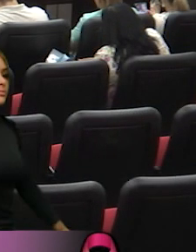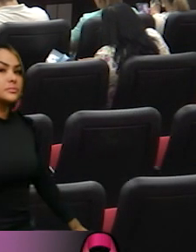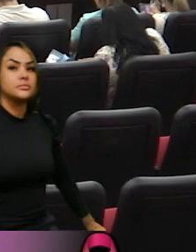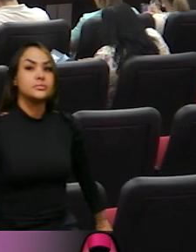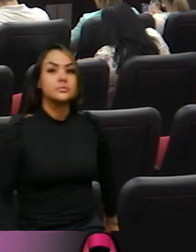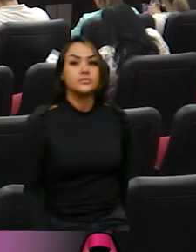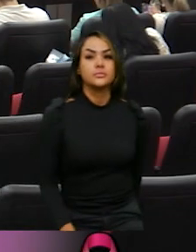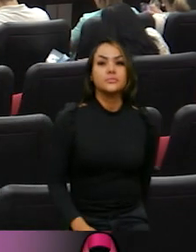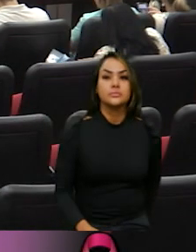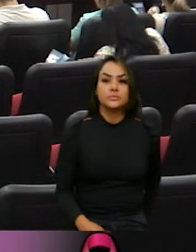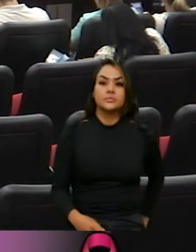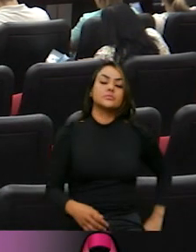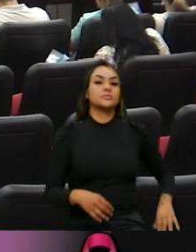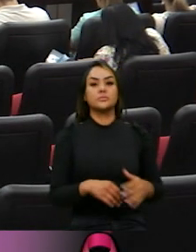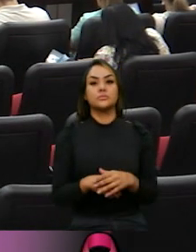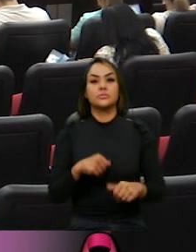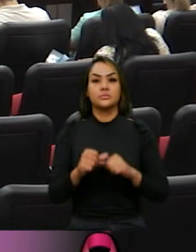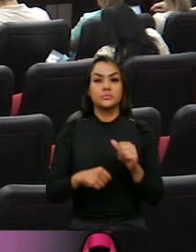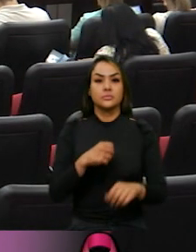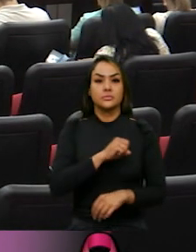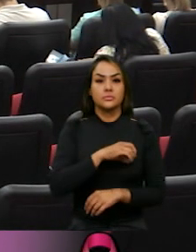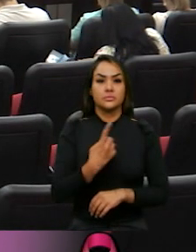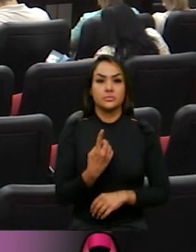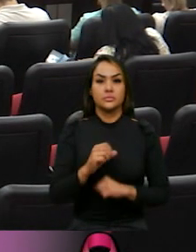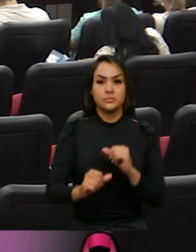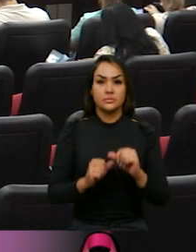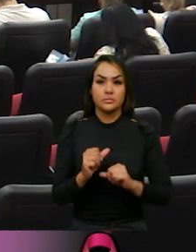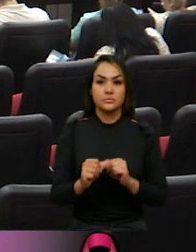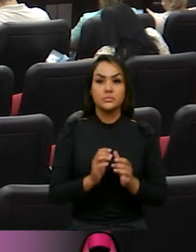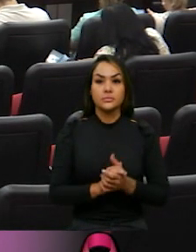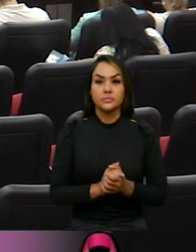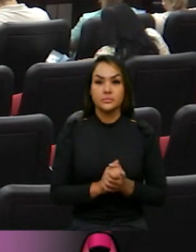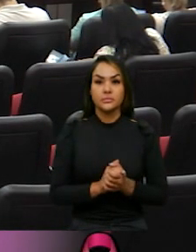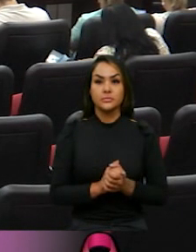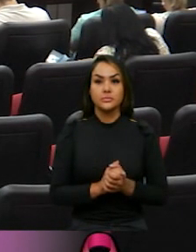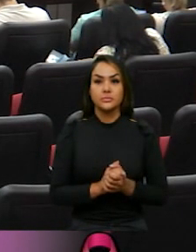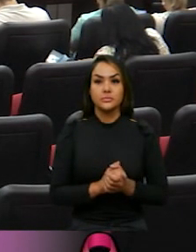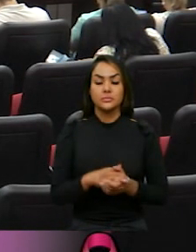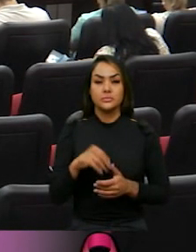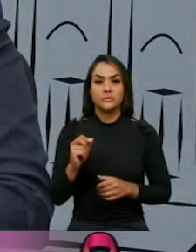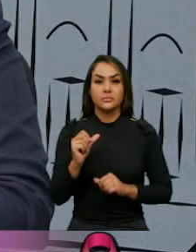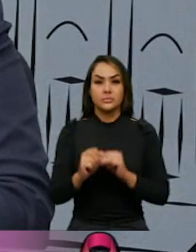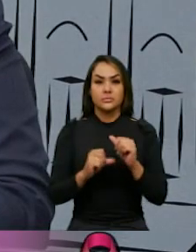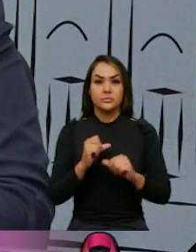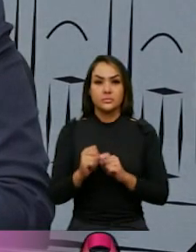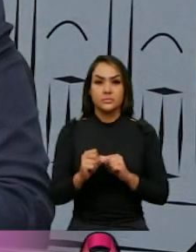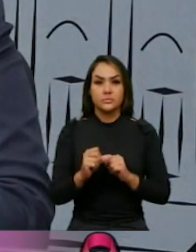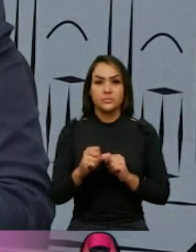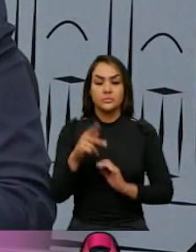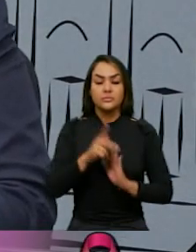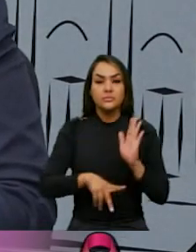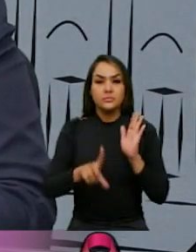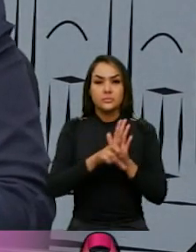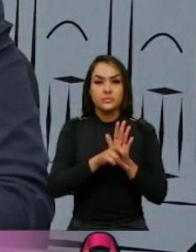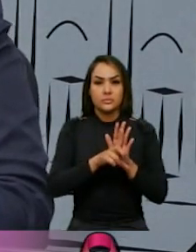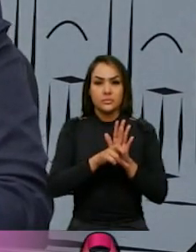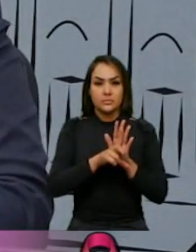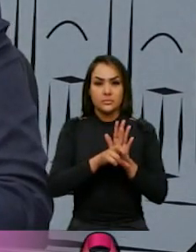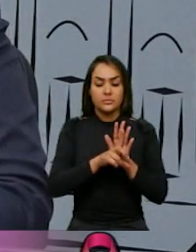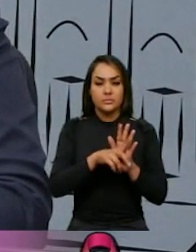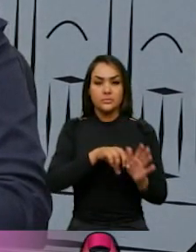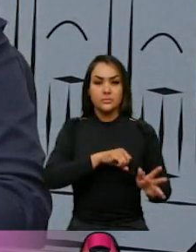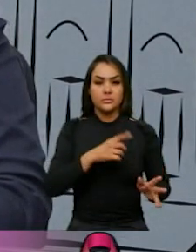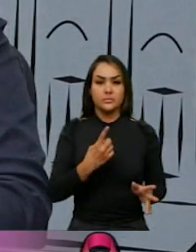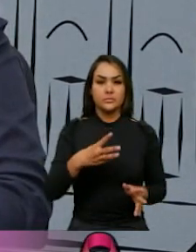Emenda número 1, a emenda modificativa. Na ementa do projeto de lei complementar número